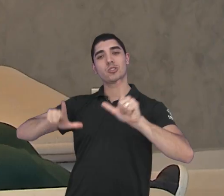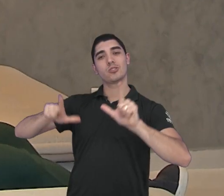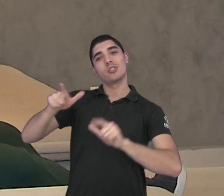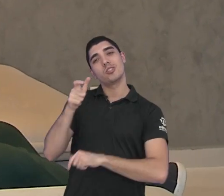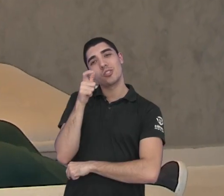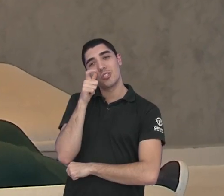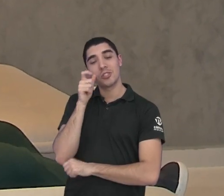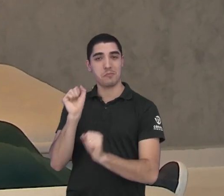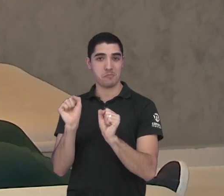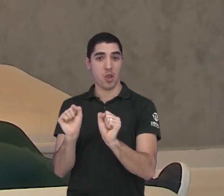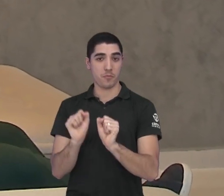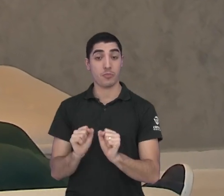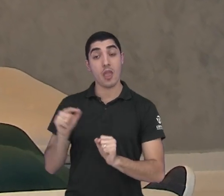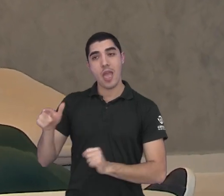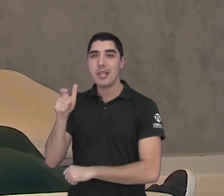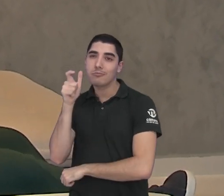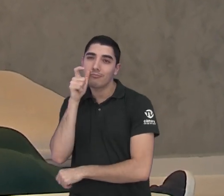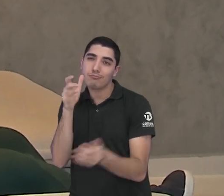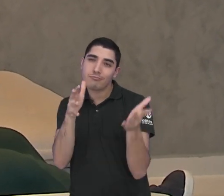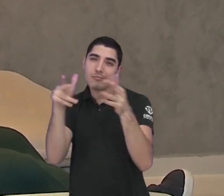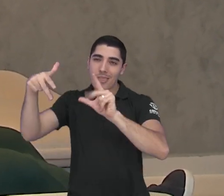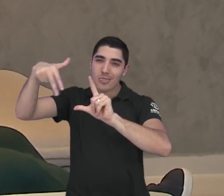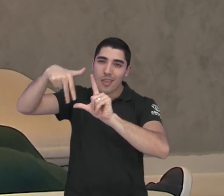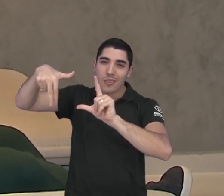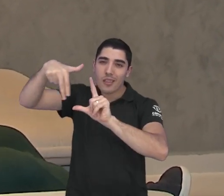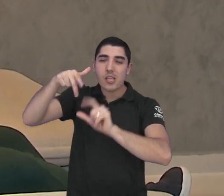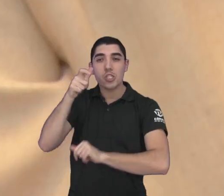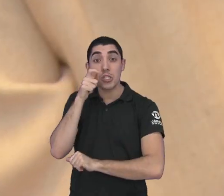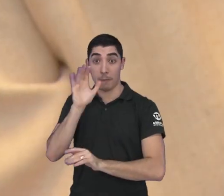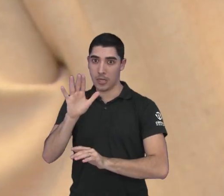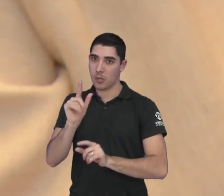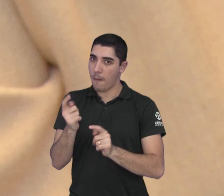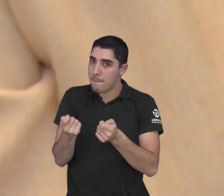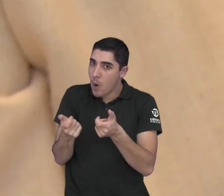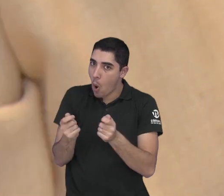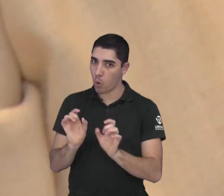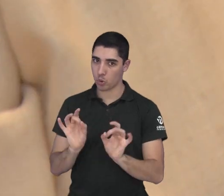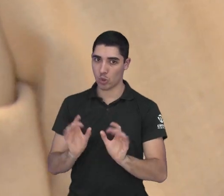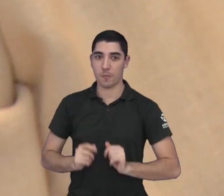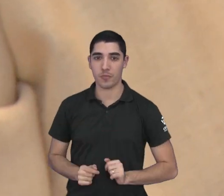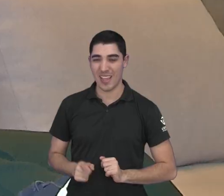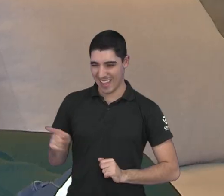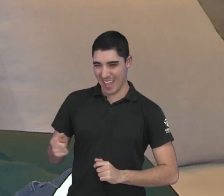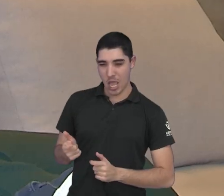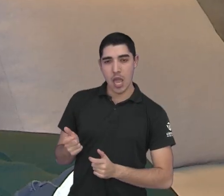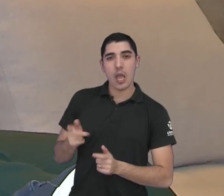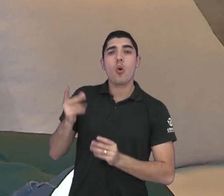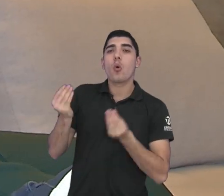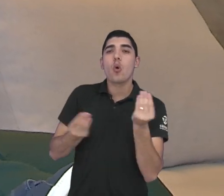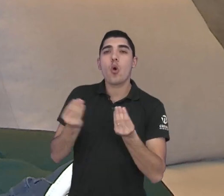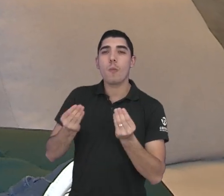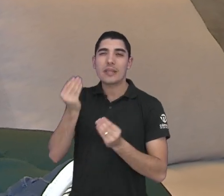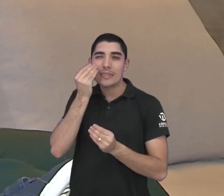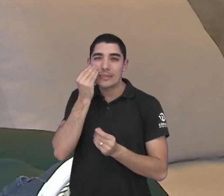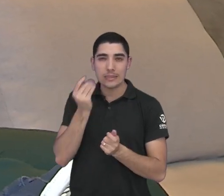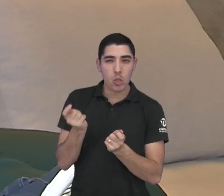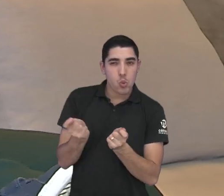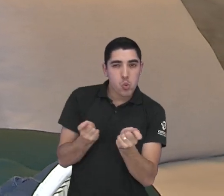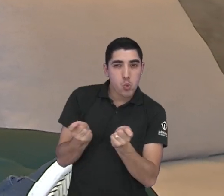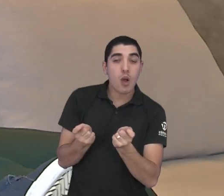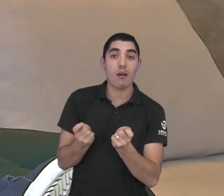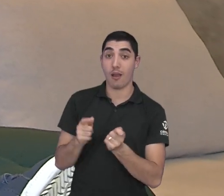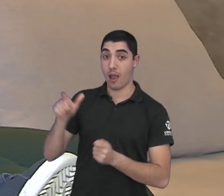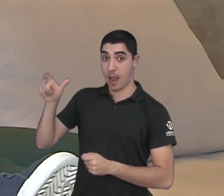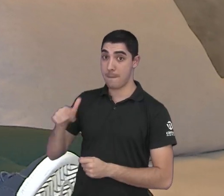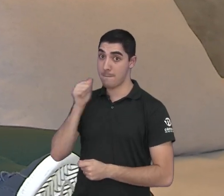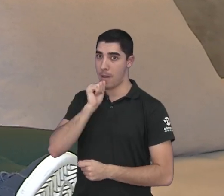sofá e pode assistir TV. Passa algum tempo vendo desenhos, mas tudo de forma moderada. O controle dessa exposição às telas